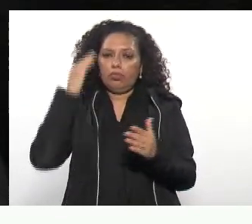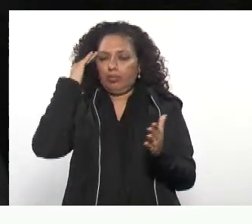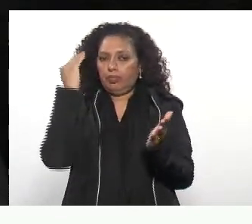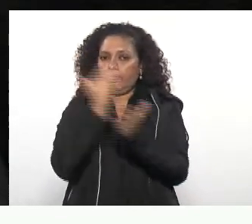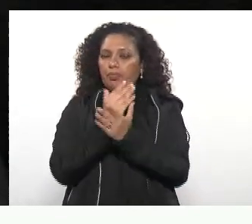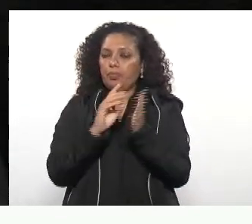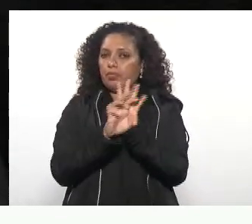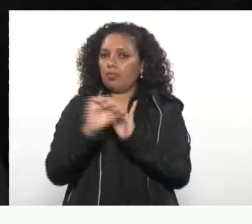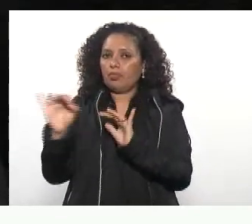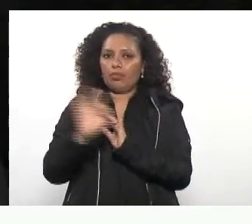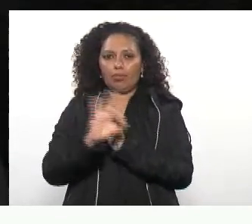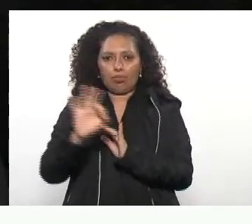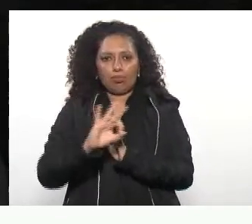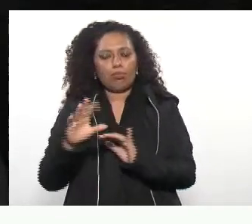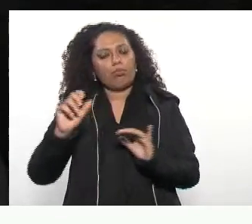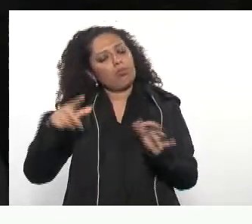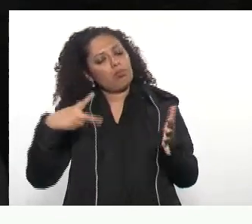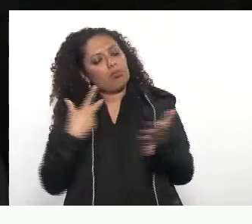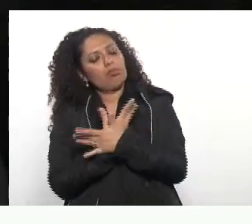cumprindo